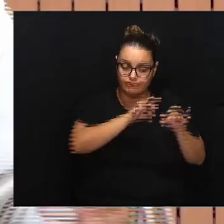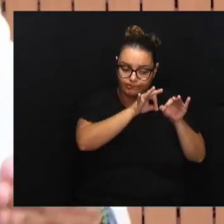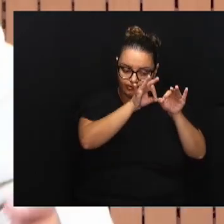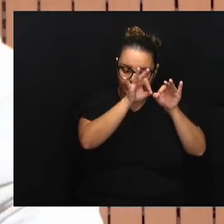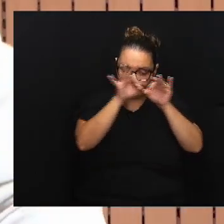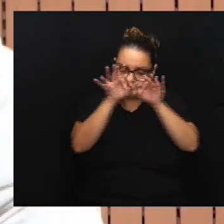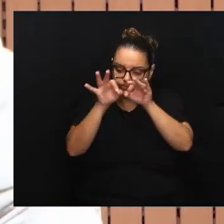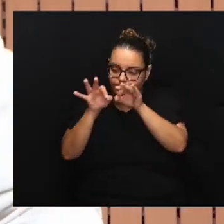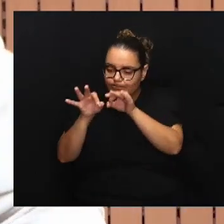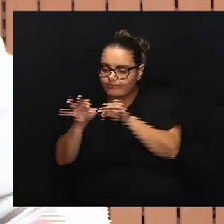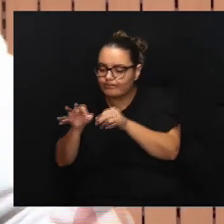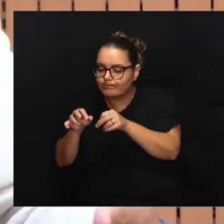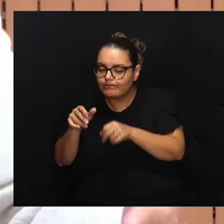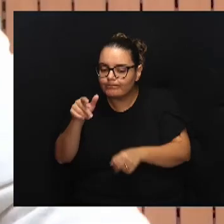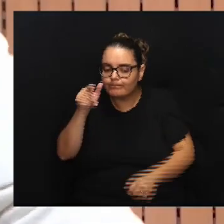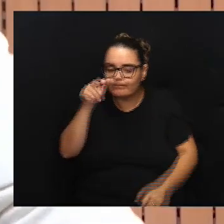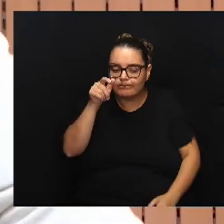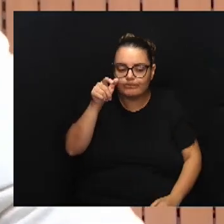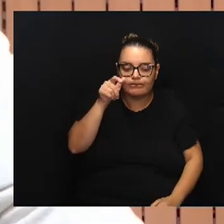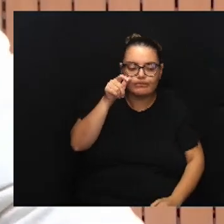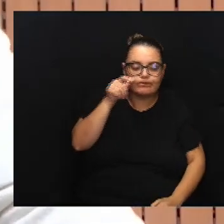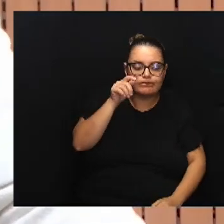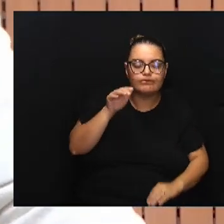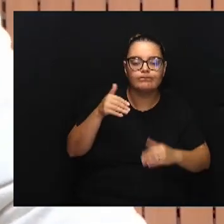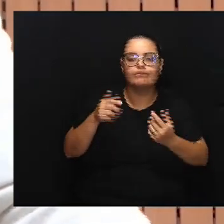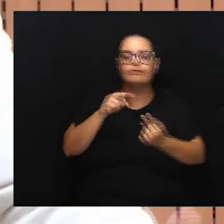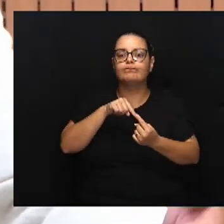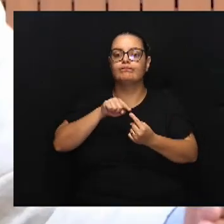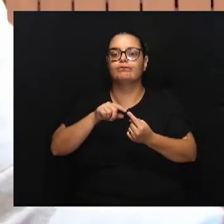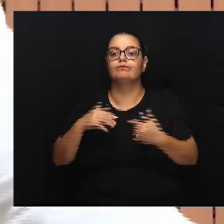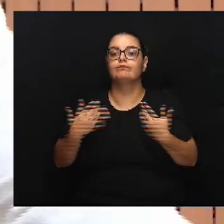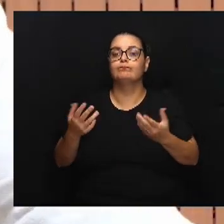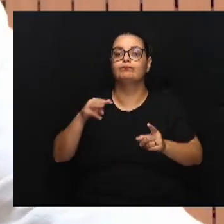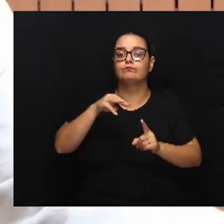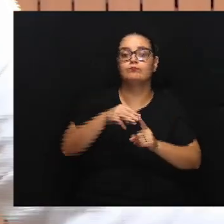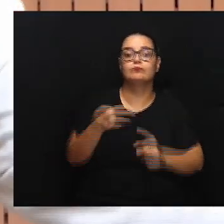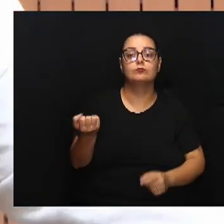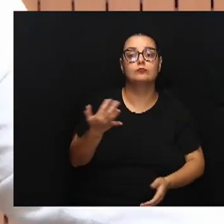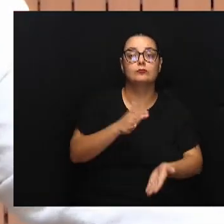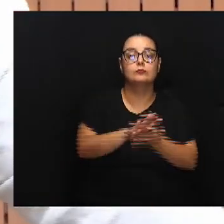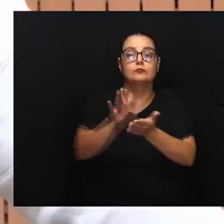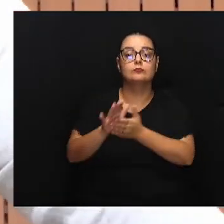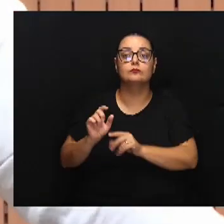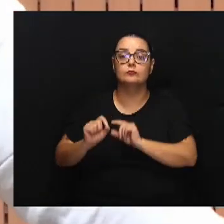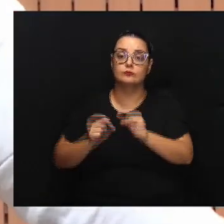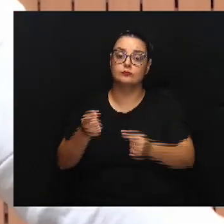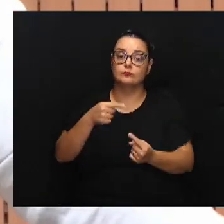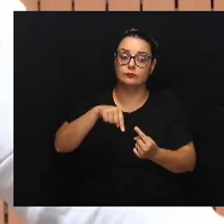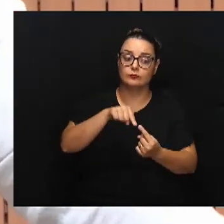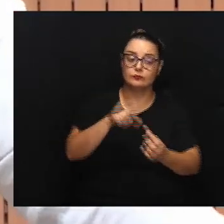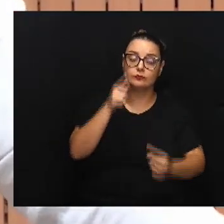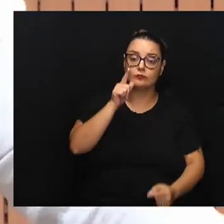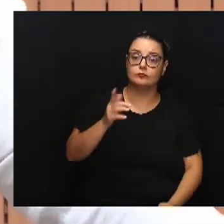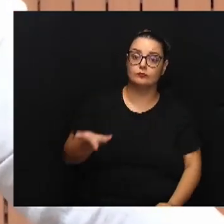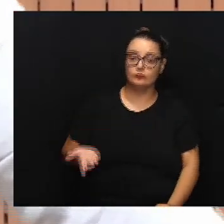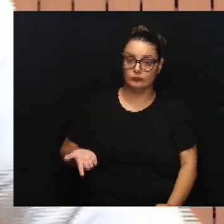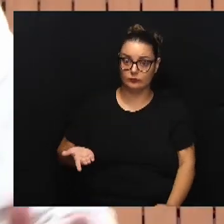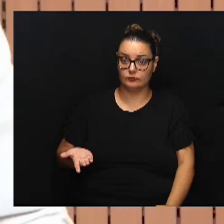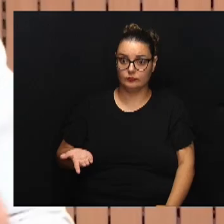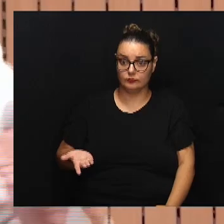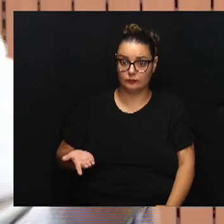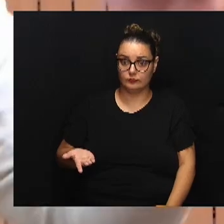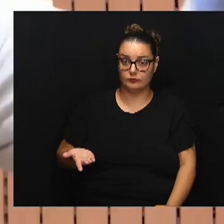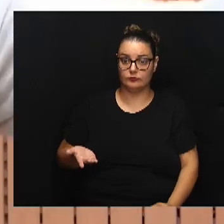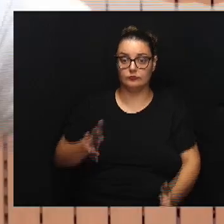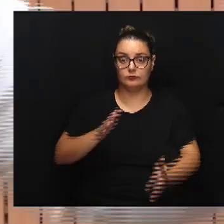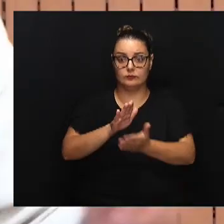minuciosamente qual o objetivo, qual era a meta, quanto gastou e o que atingiu. O custo,